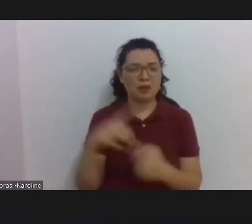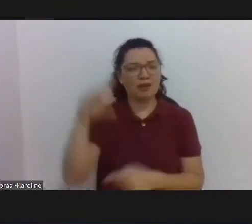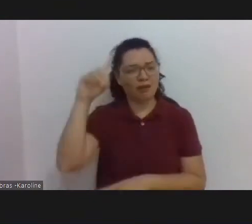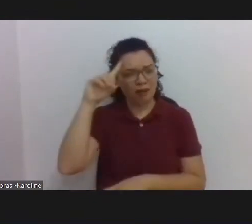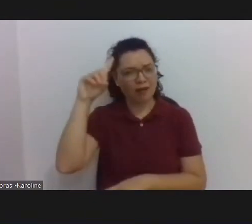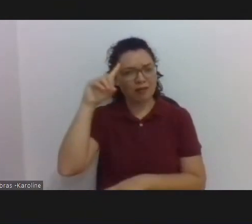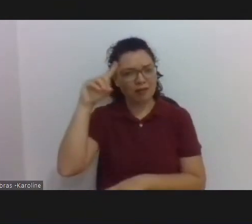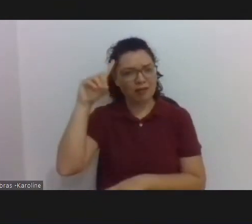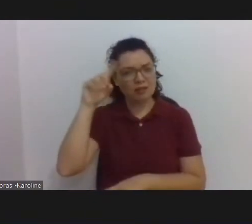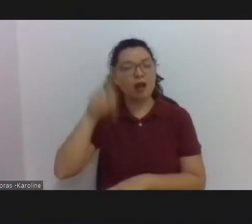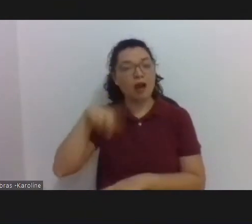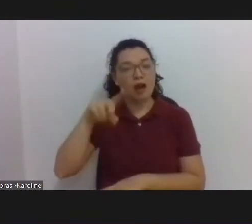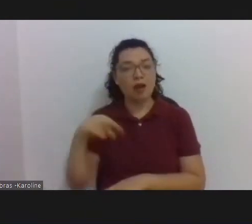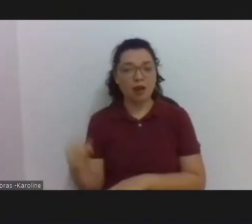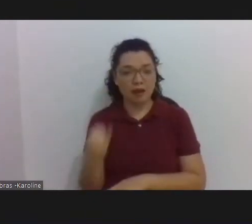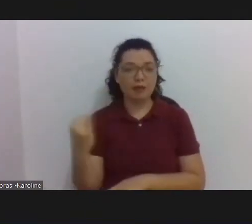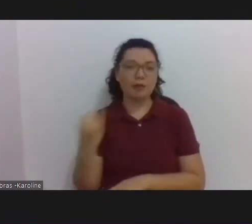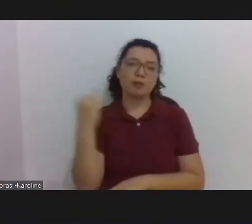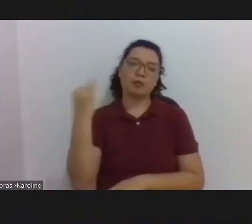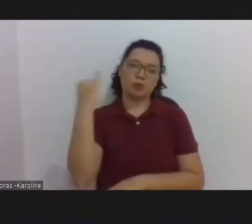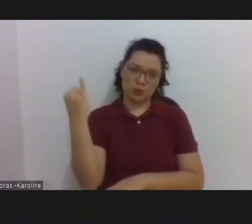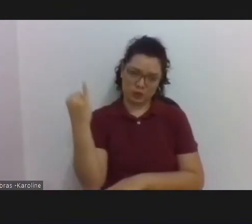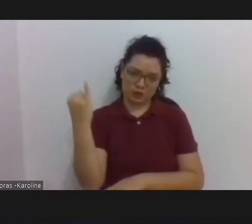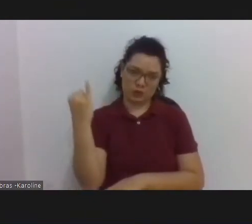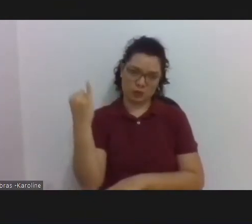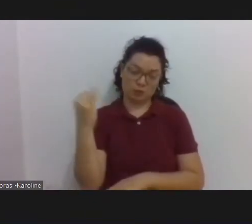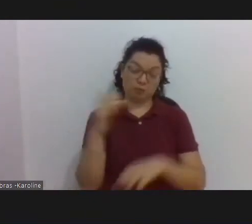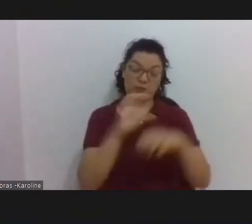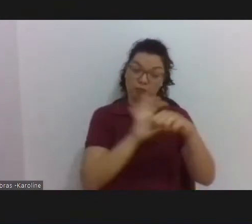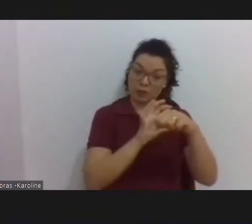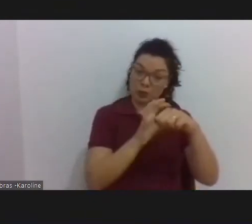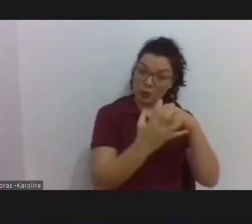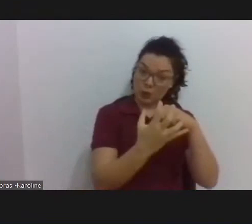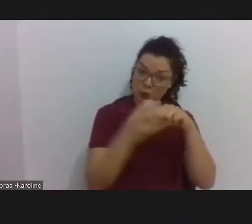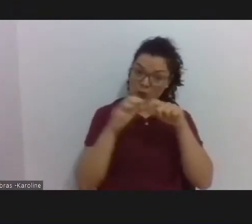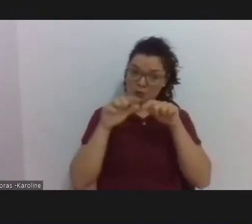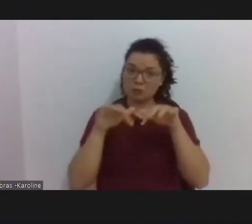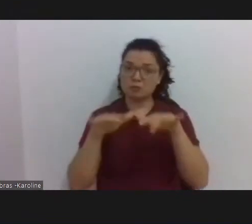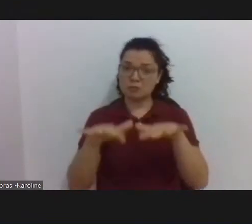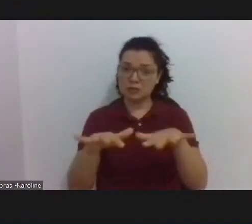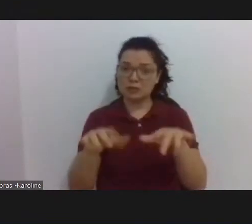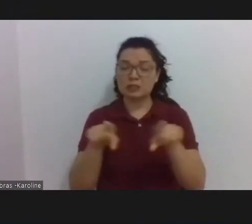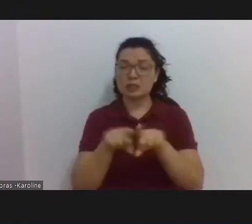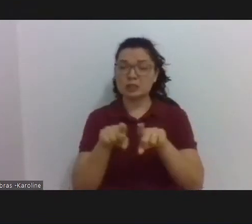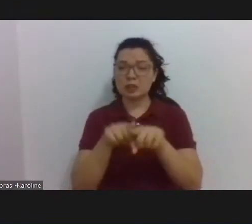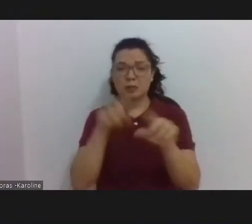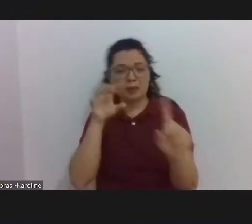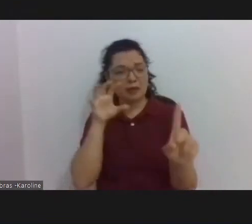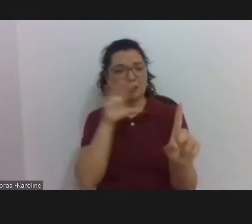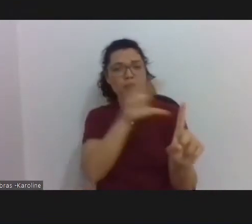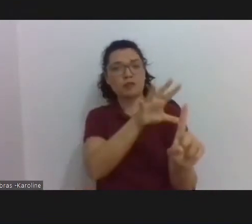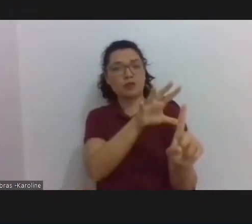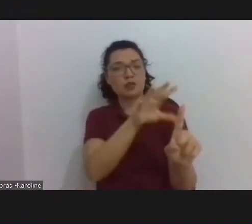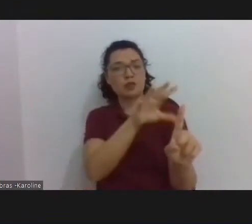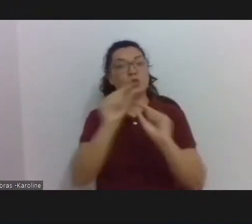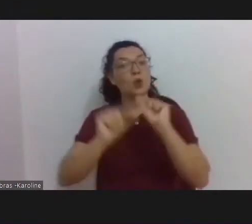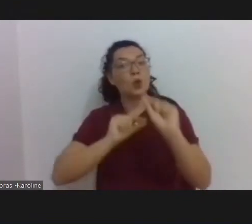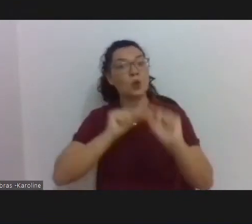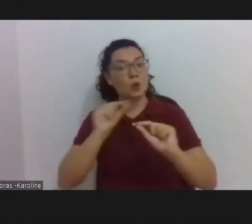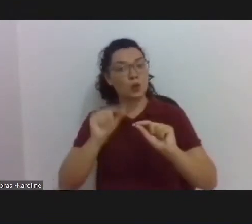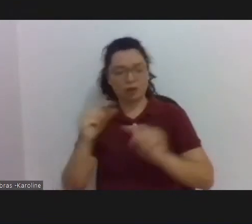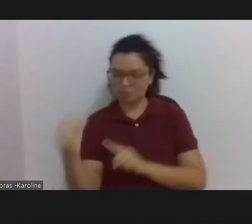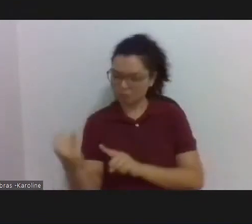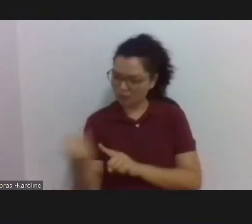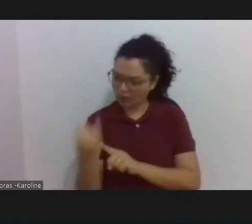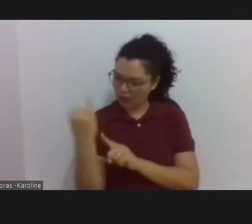Ironicamente, a pandemia colocou no centro das discussões a importância da ciência, a necessidade de um sistema único de